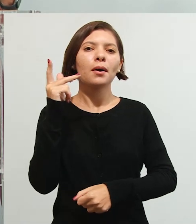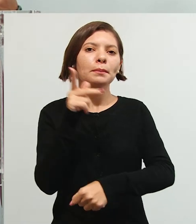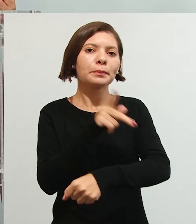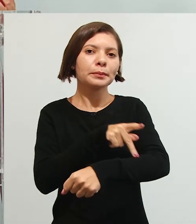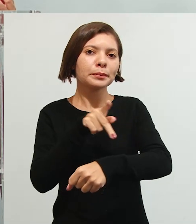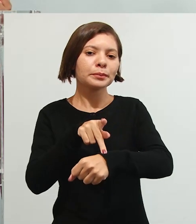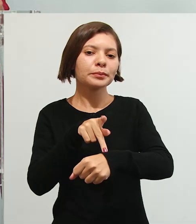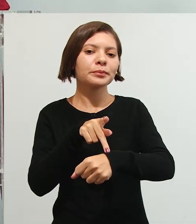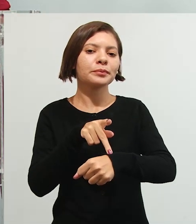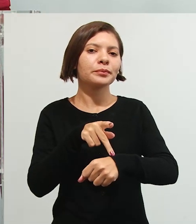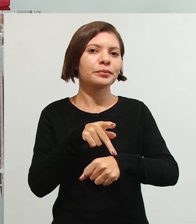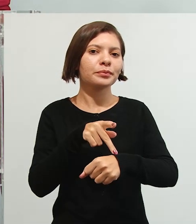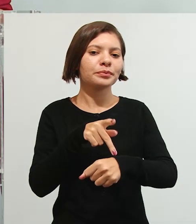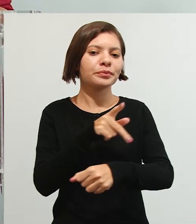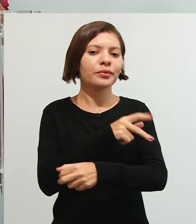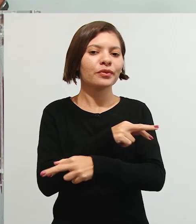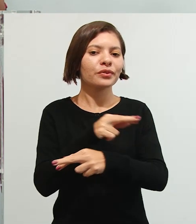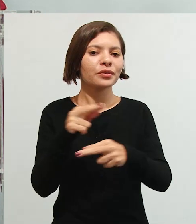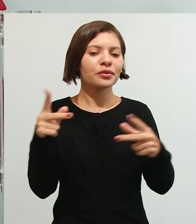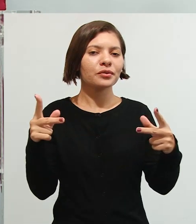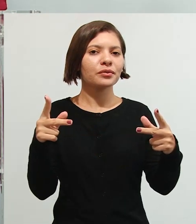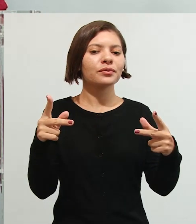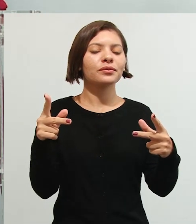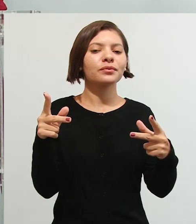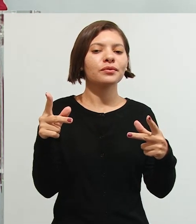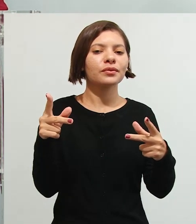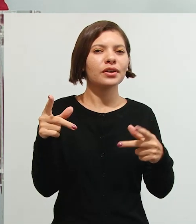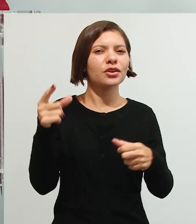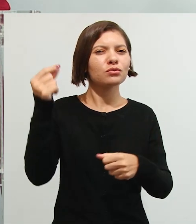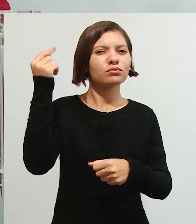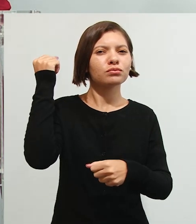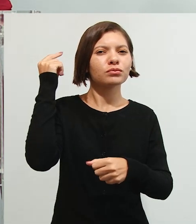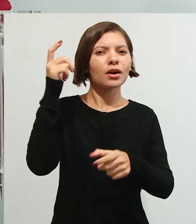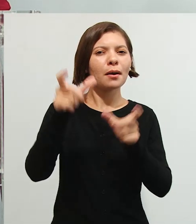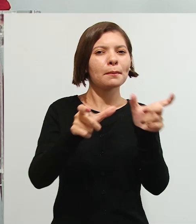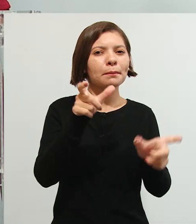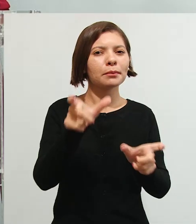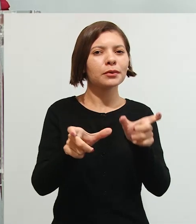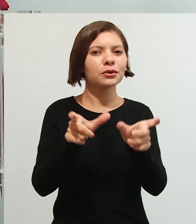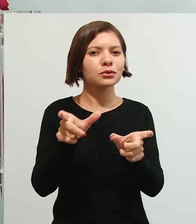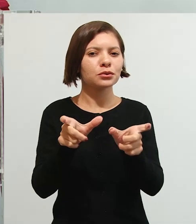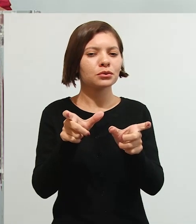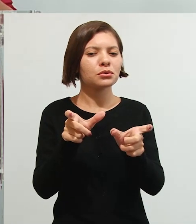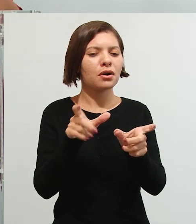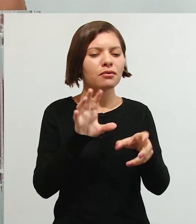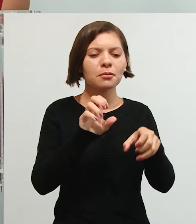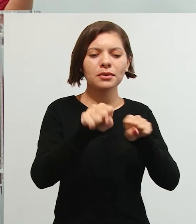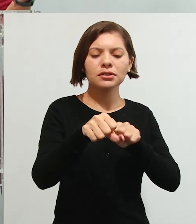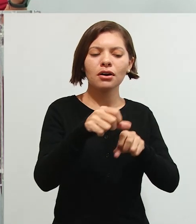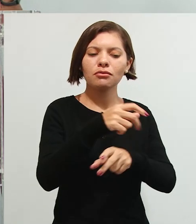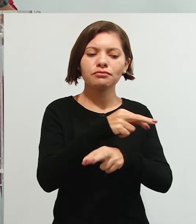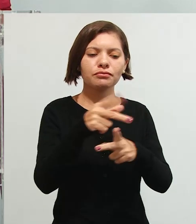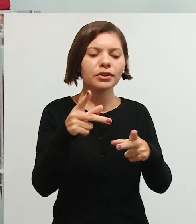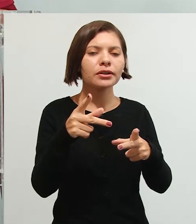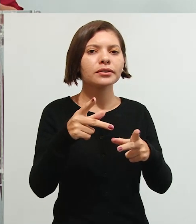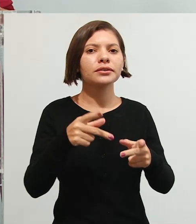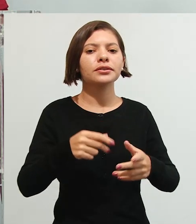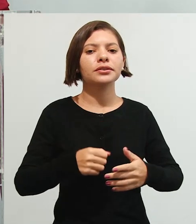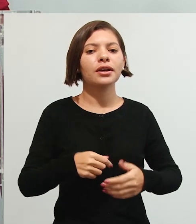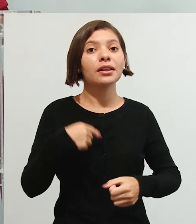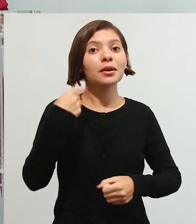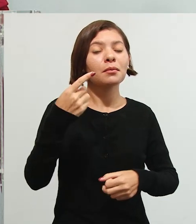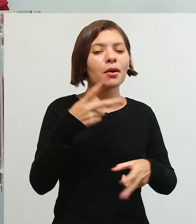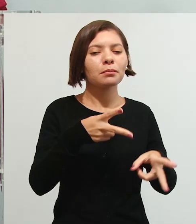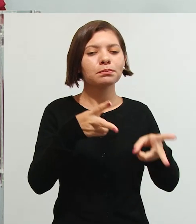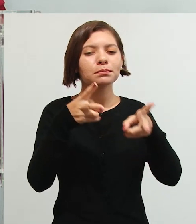um pedagogo, diferente de outros que nós estudamos até então, que tinham outras formações e, de